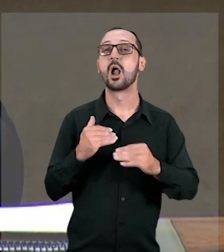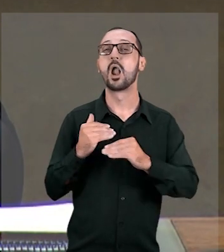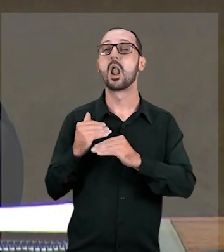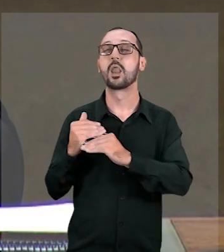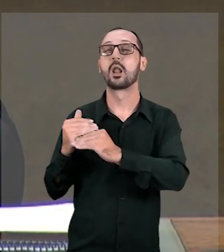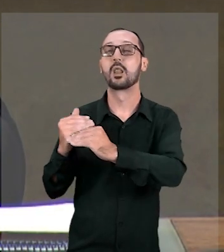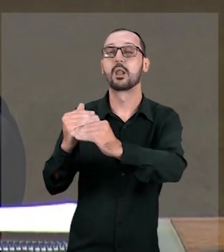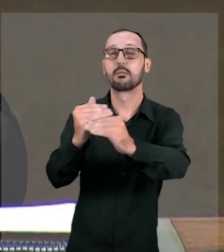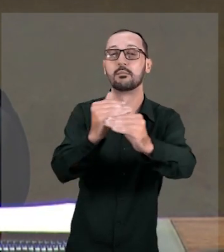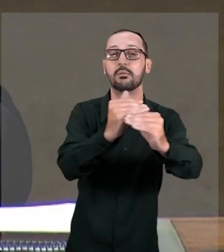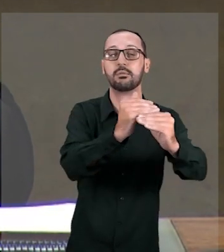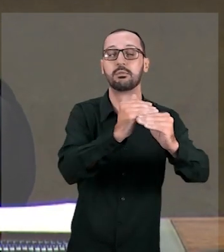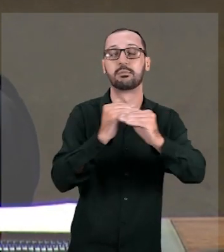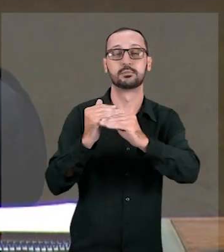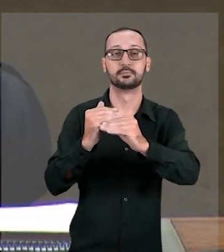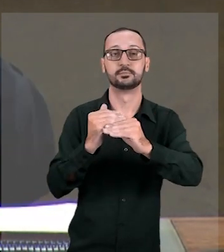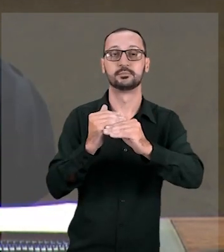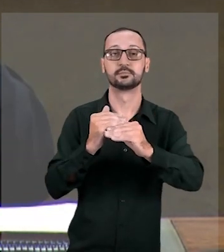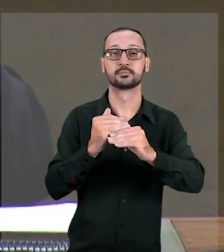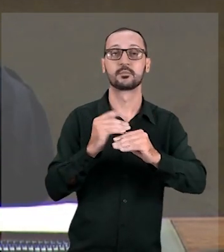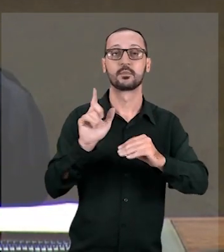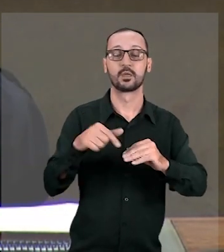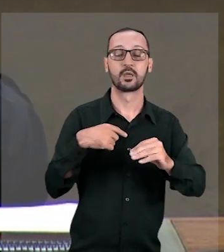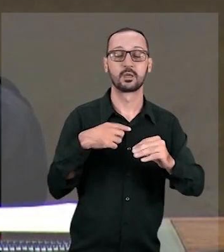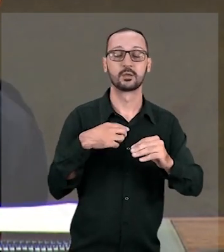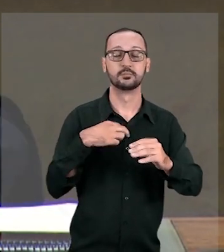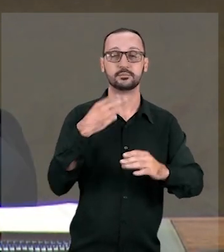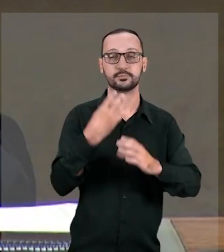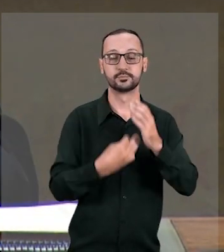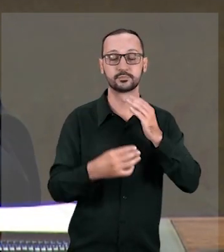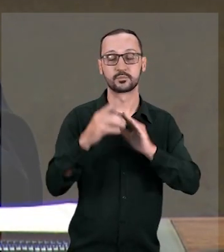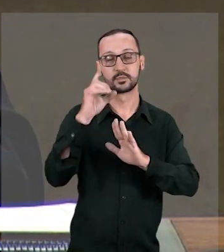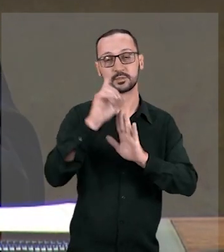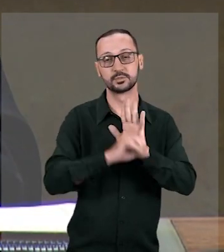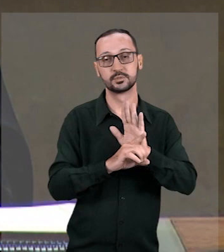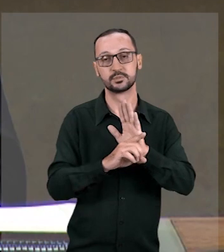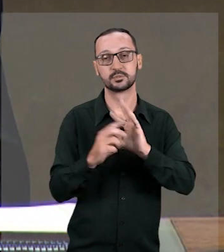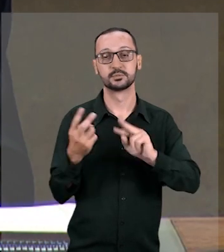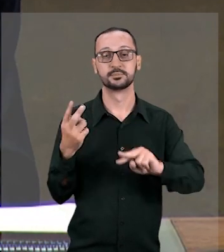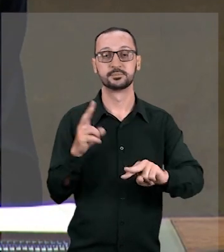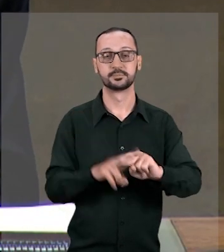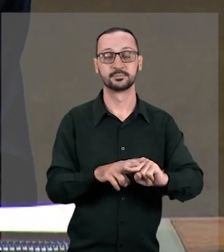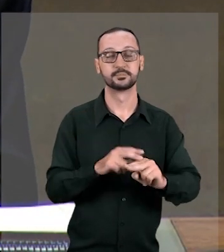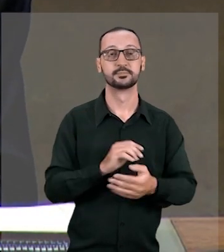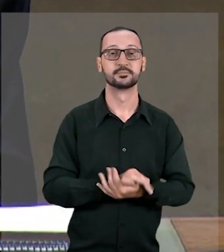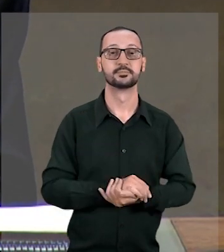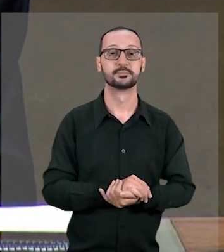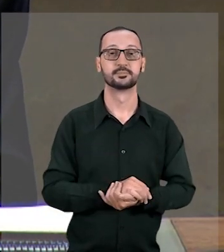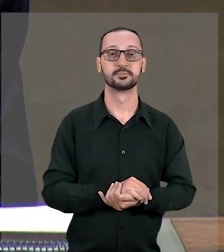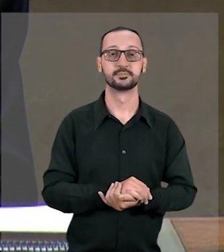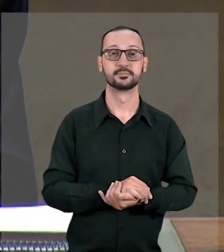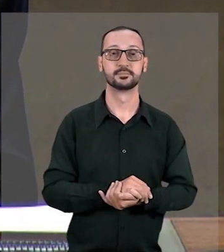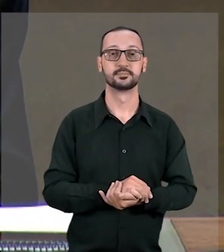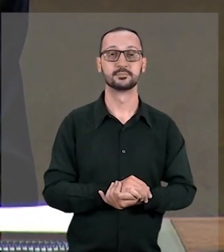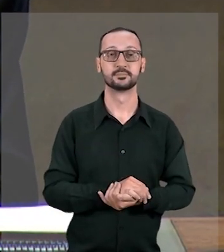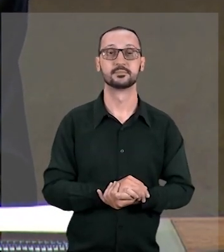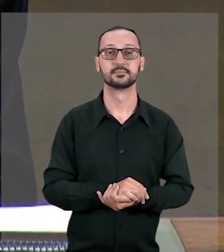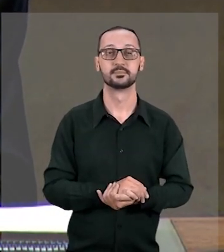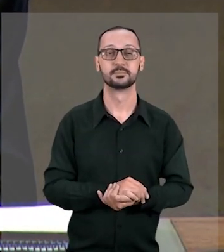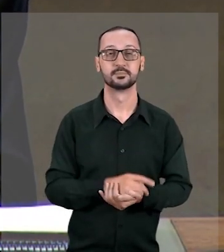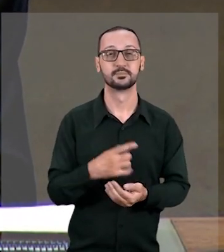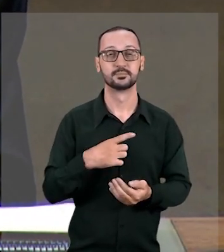igualitário. Essa é, para mim, a trilogia do direito penal. Moderado significa